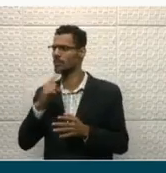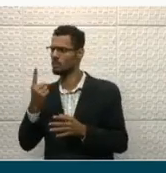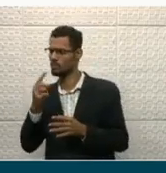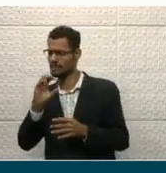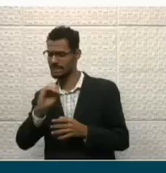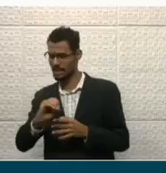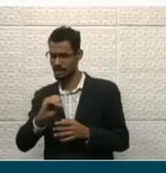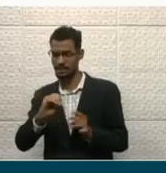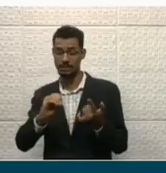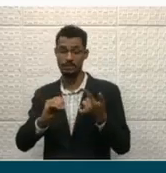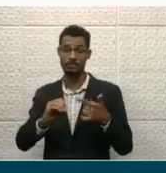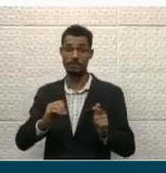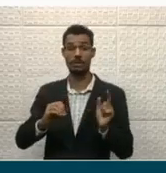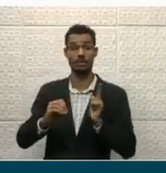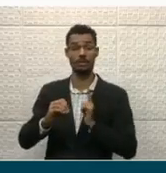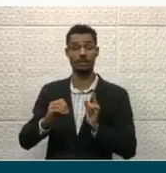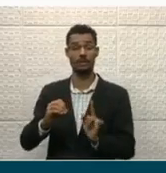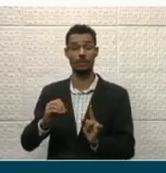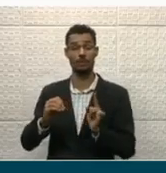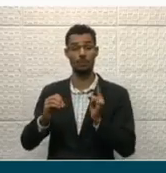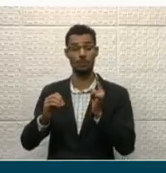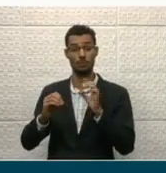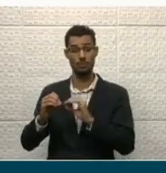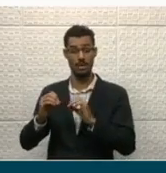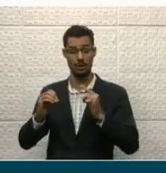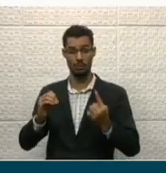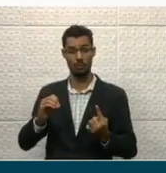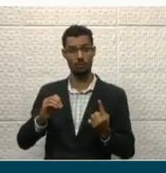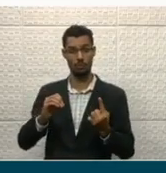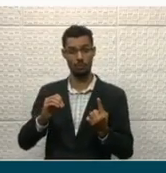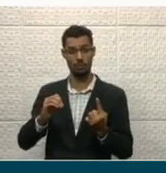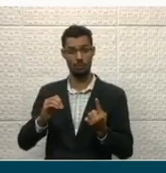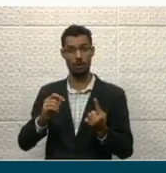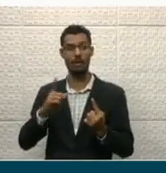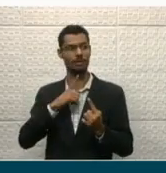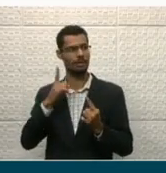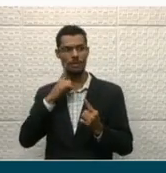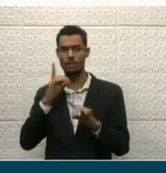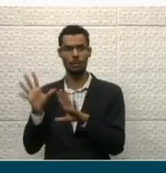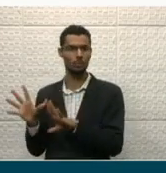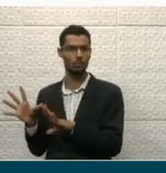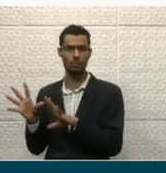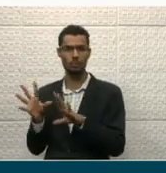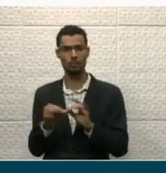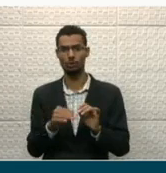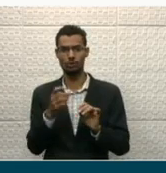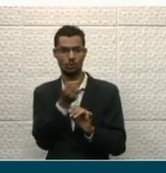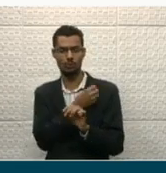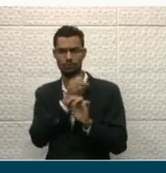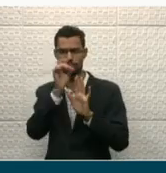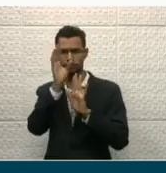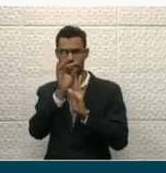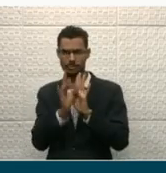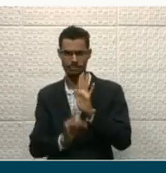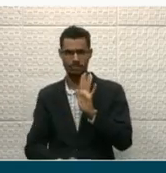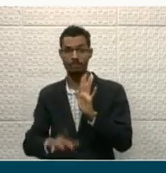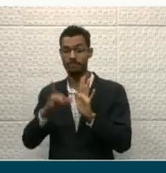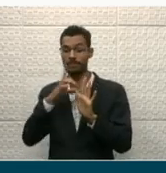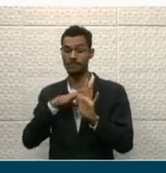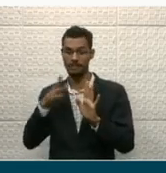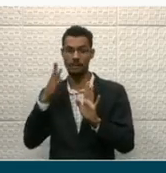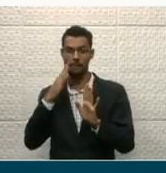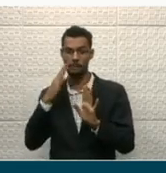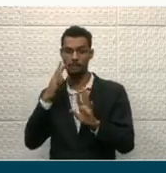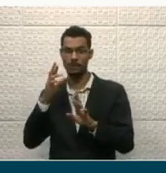0, depois envolvendo o coeficiente de 0, 1. Isso para todos os vetores. Então, nós precisamos tomar